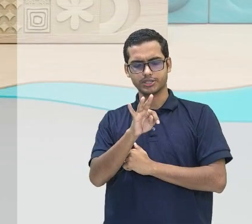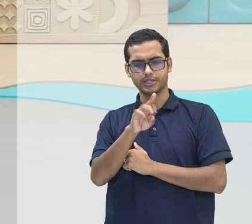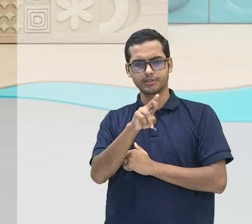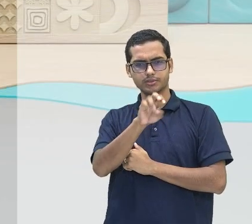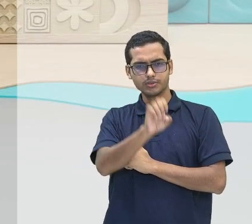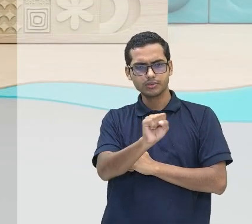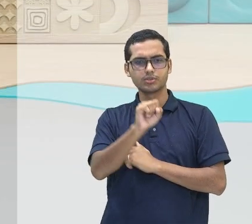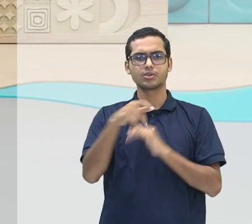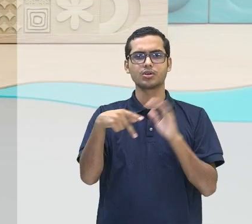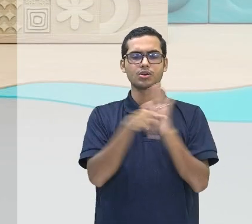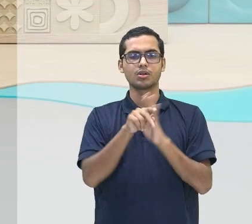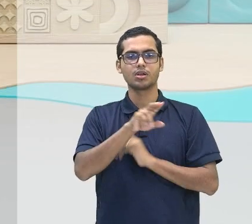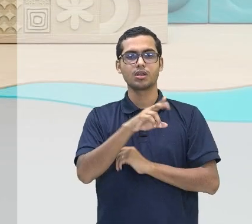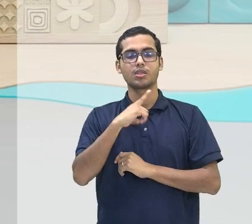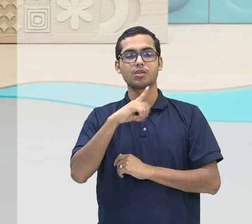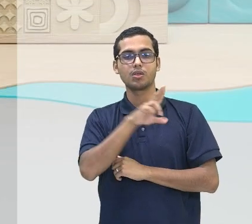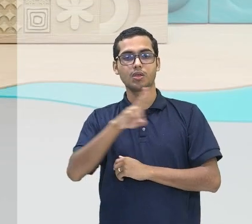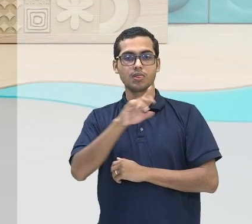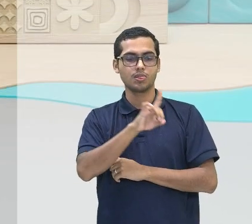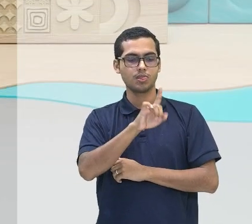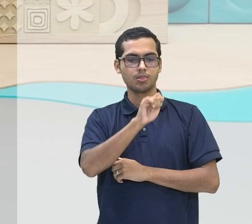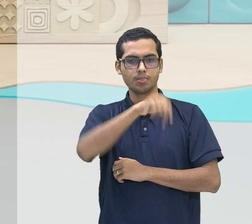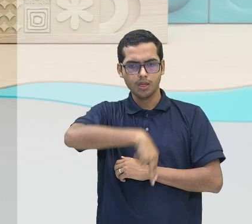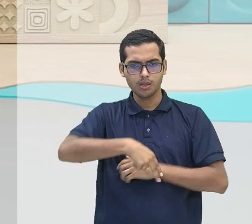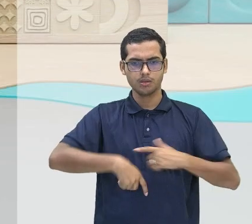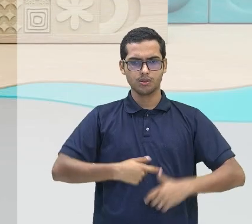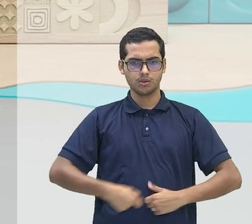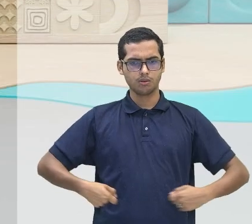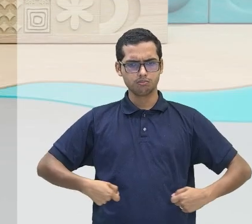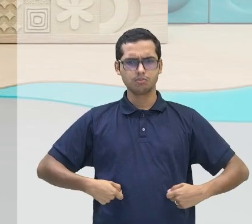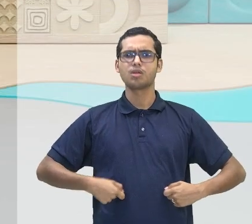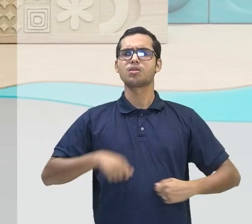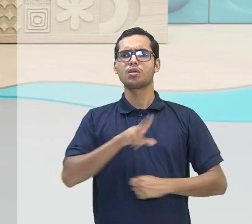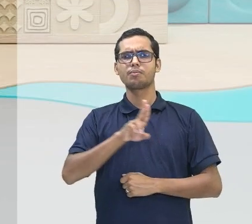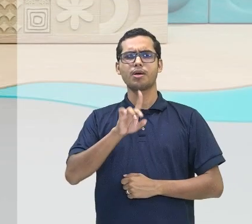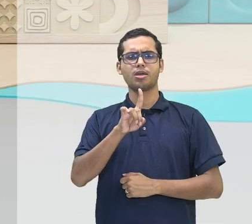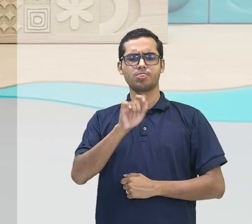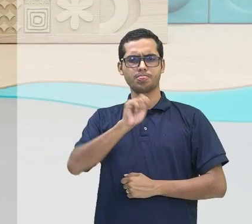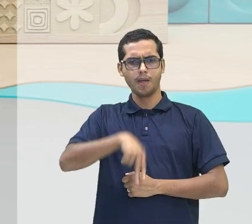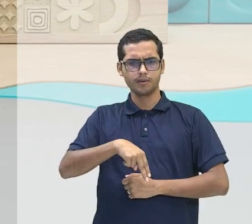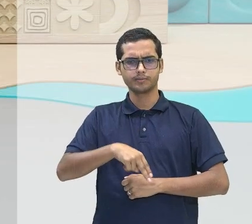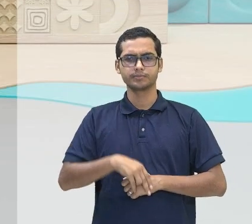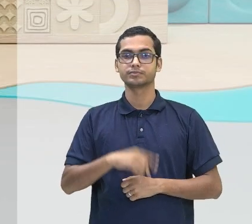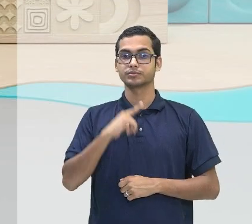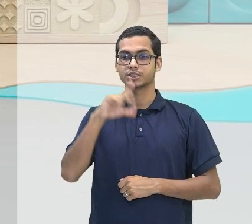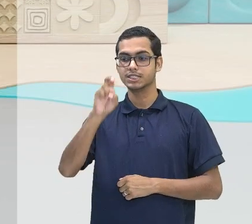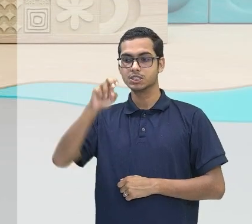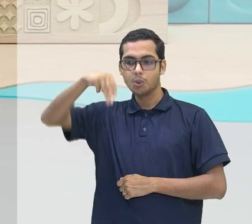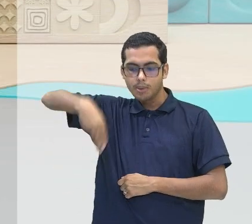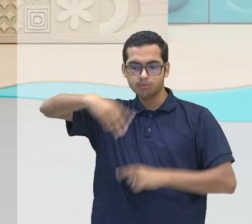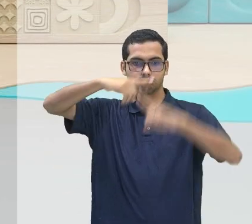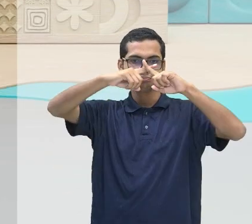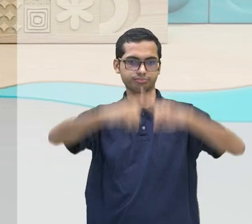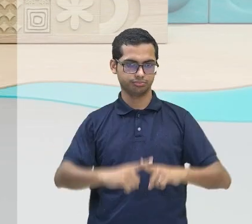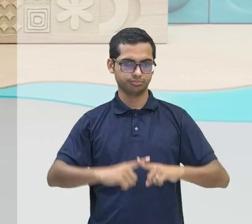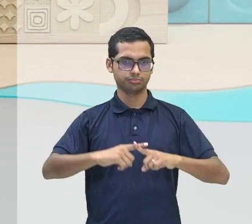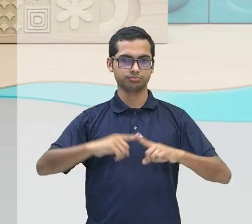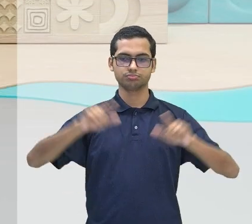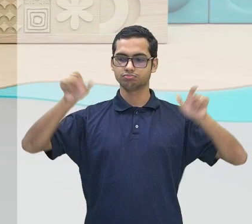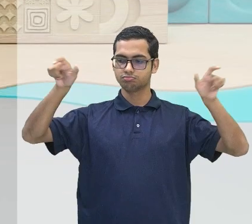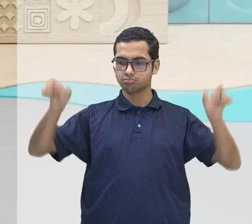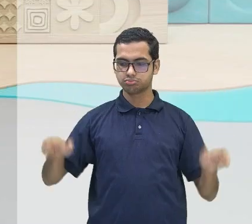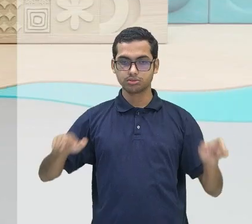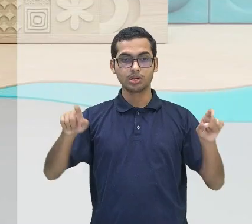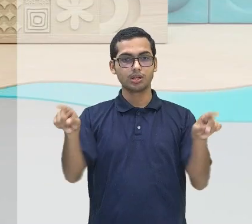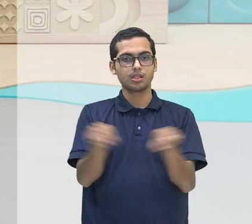dans, a luta ela dura ali 5 minutos, ok? Todas as lutas, elas devem obrigatoriamente